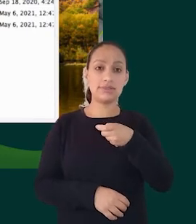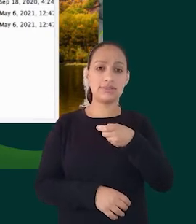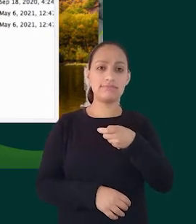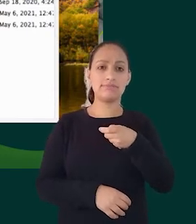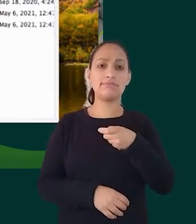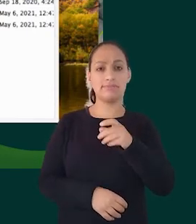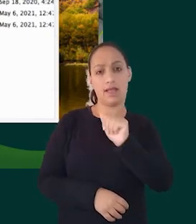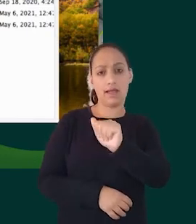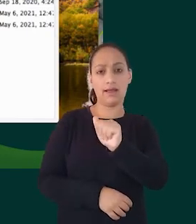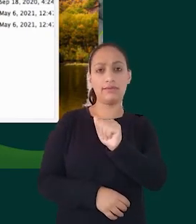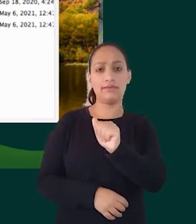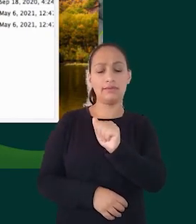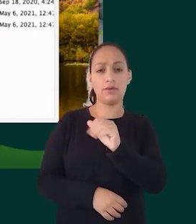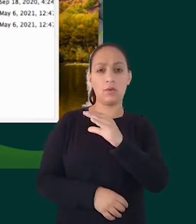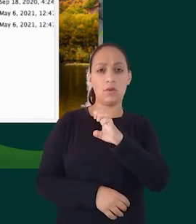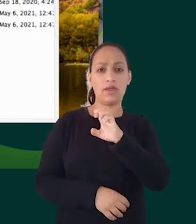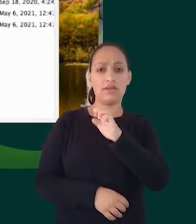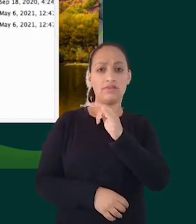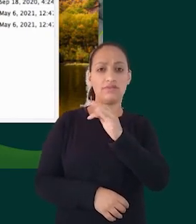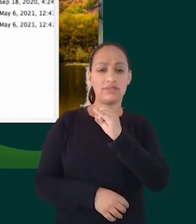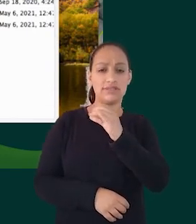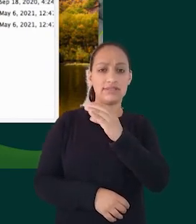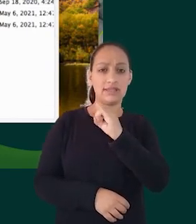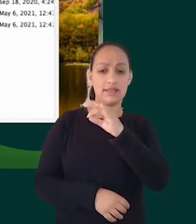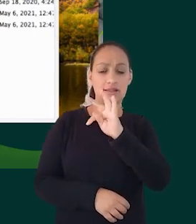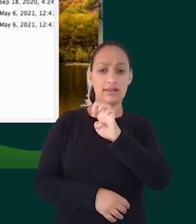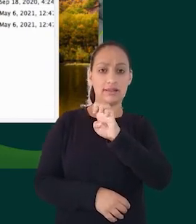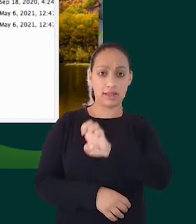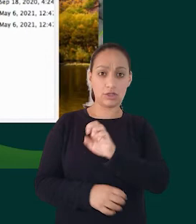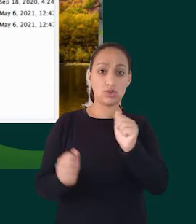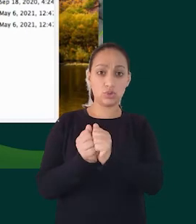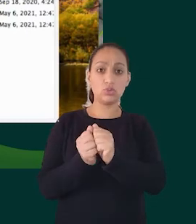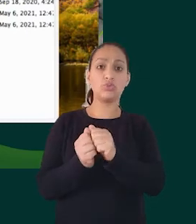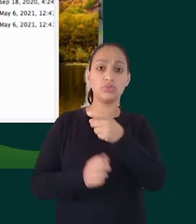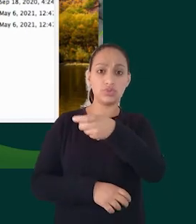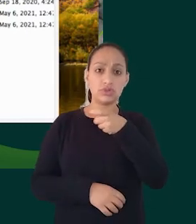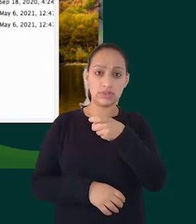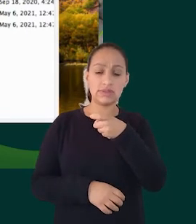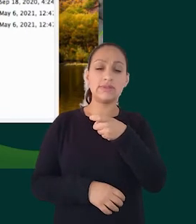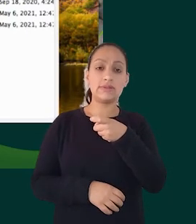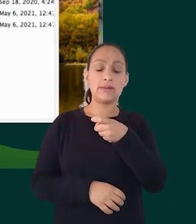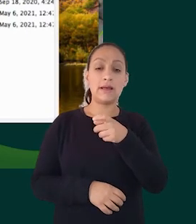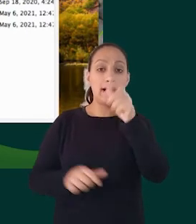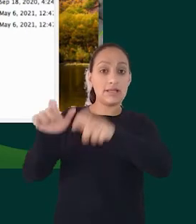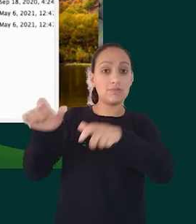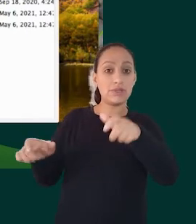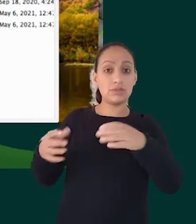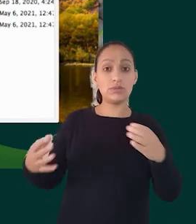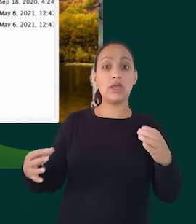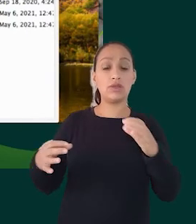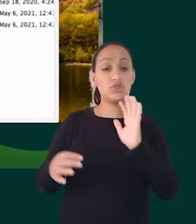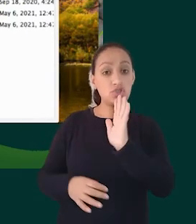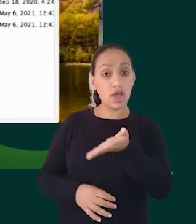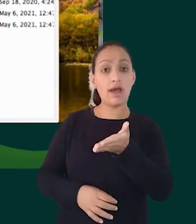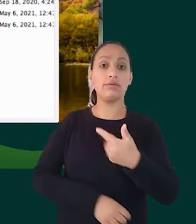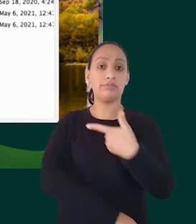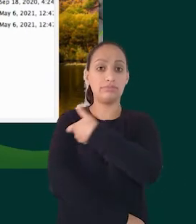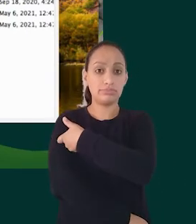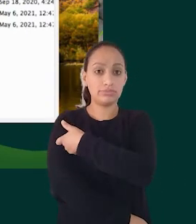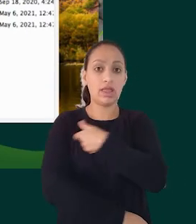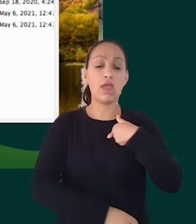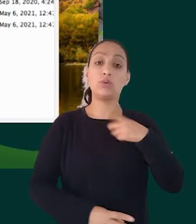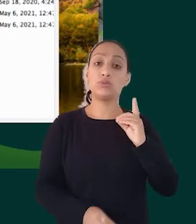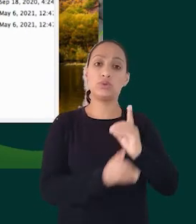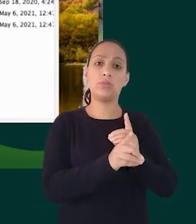o coeficiente que está junto de X são as pessoas completamente vacinadas, certo? Então, eu descobri